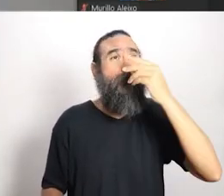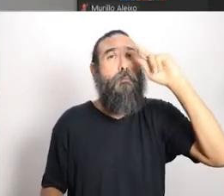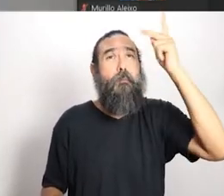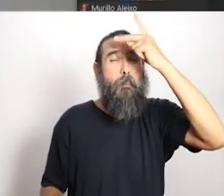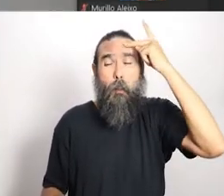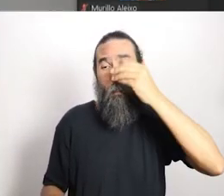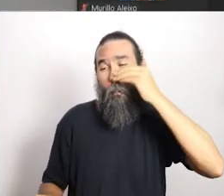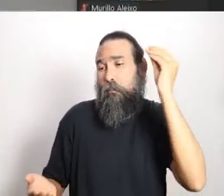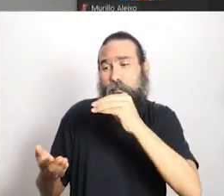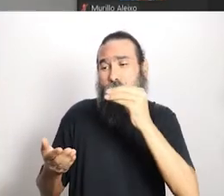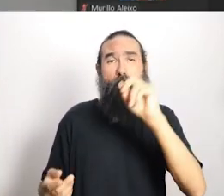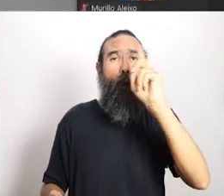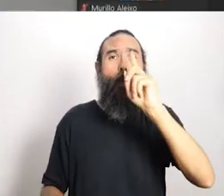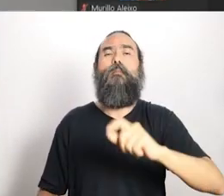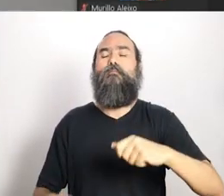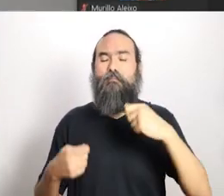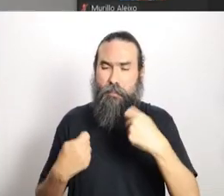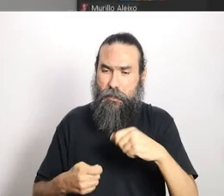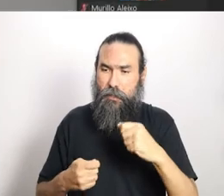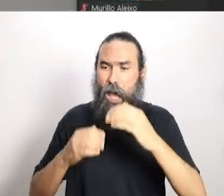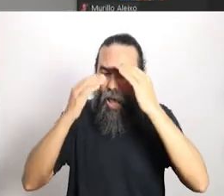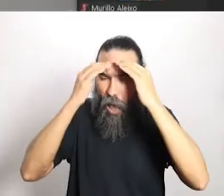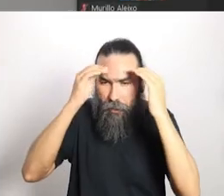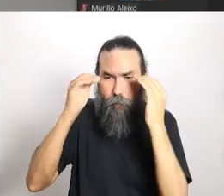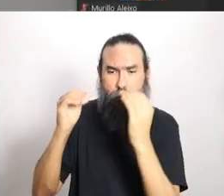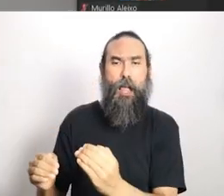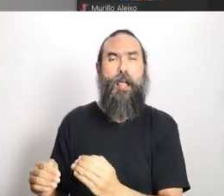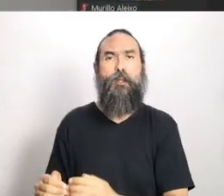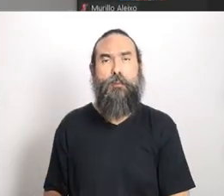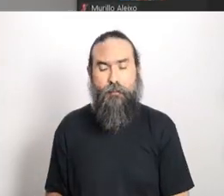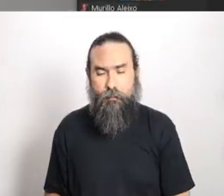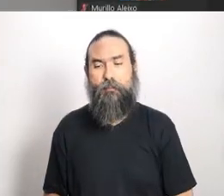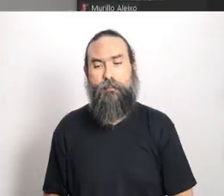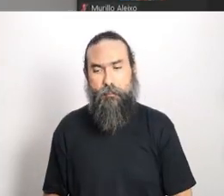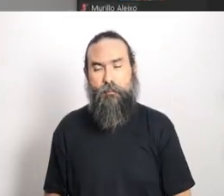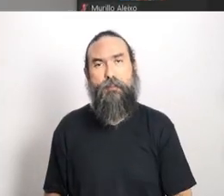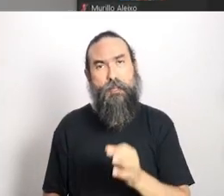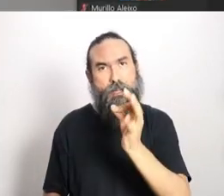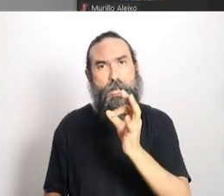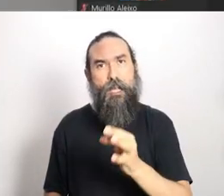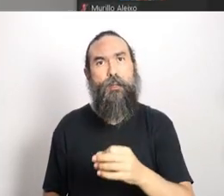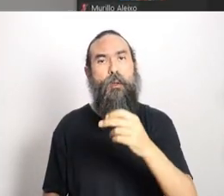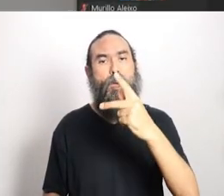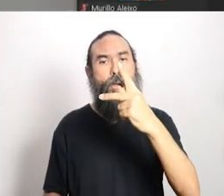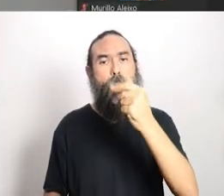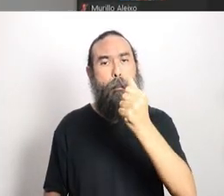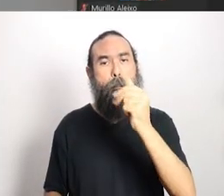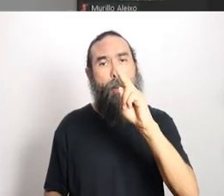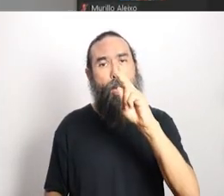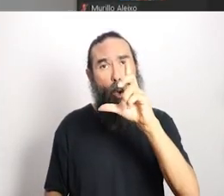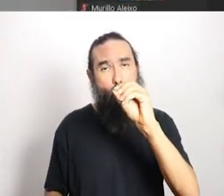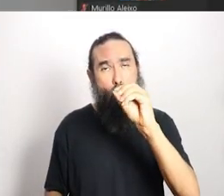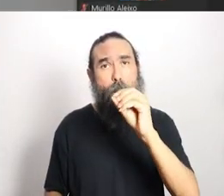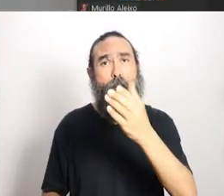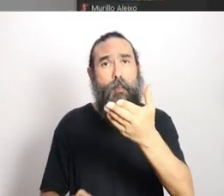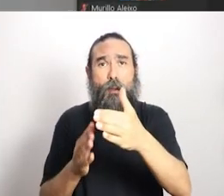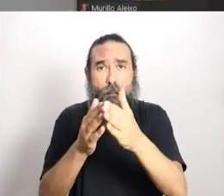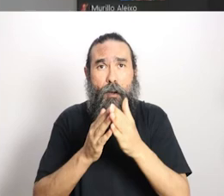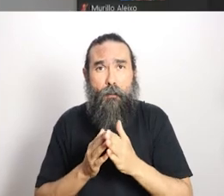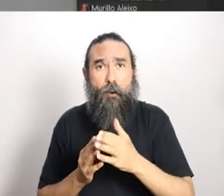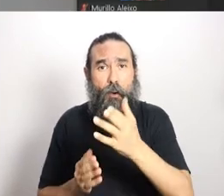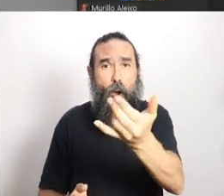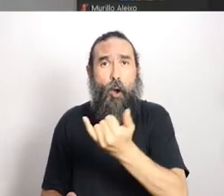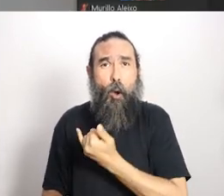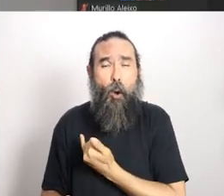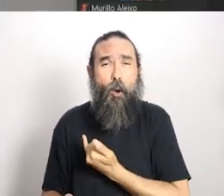Lá foi Beto. Aqui foi Paulo Bulli e Pedrinho Bulli. Paulinho, fale pra gente